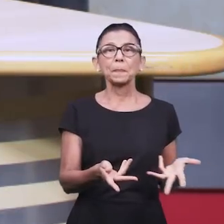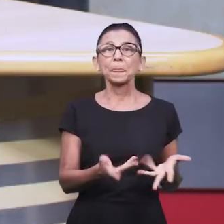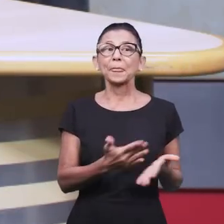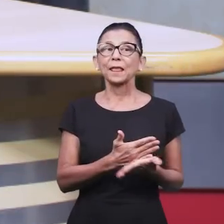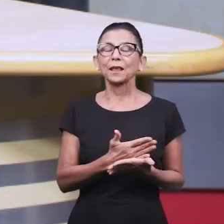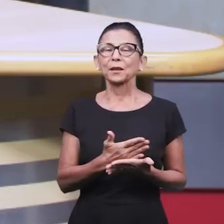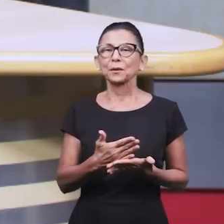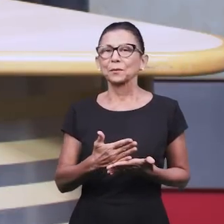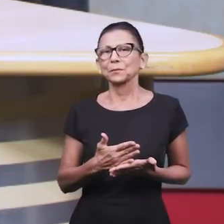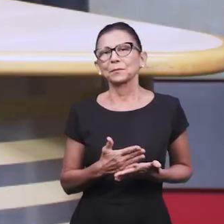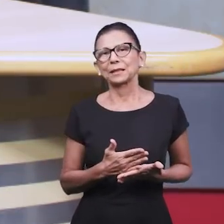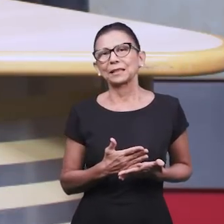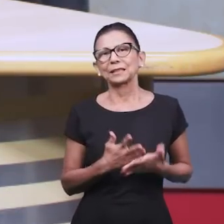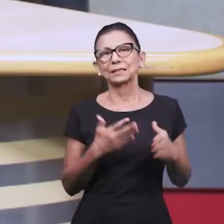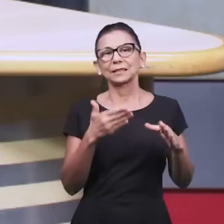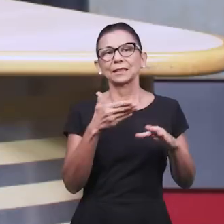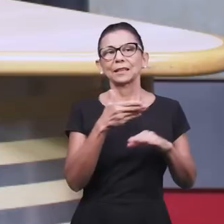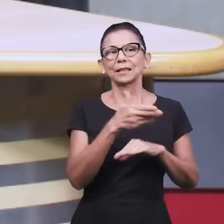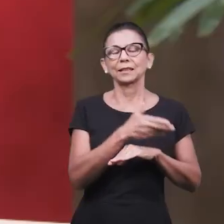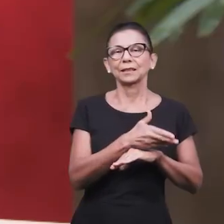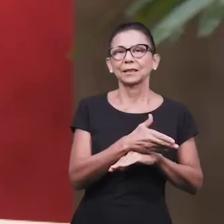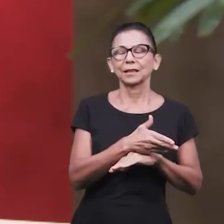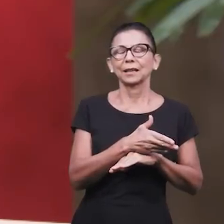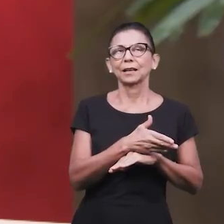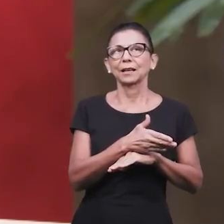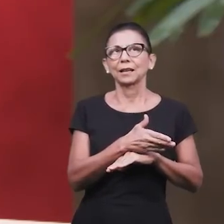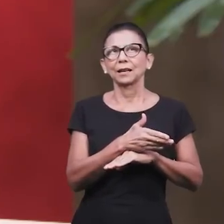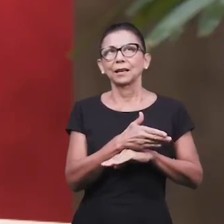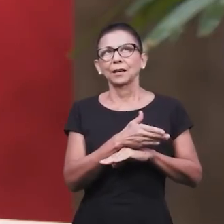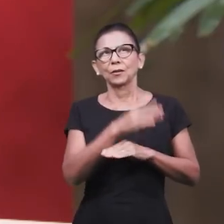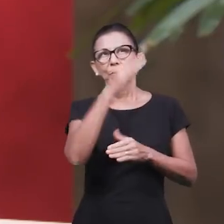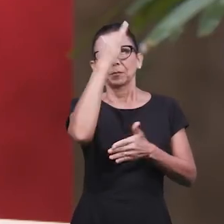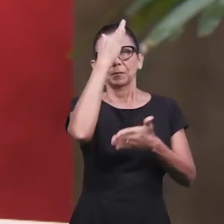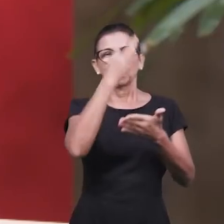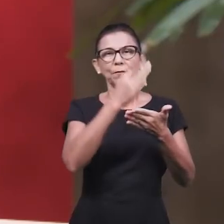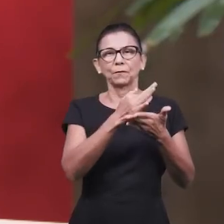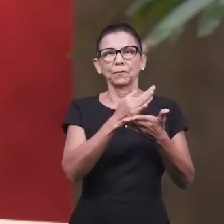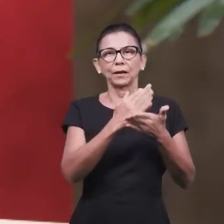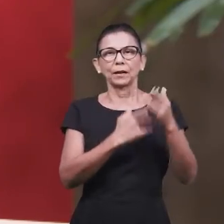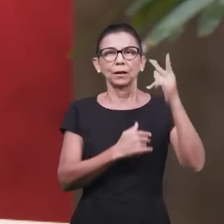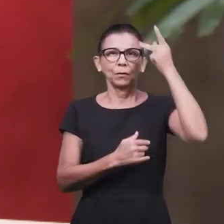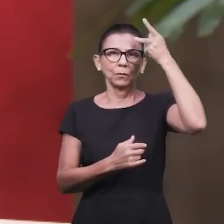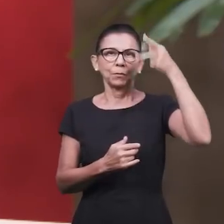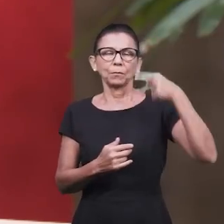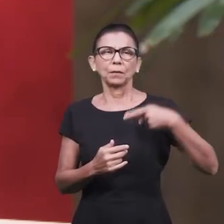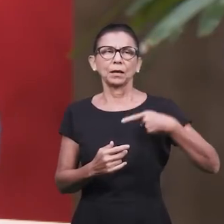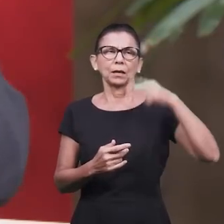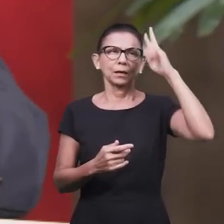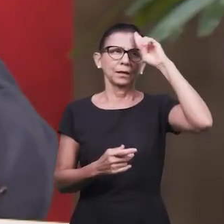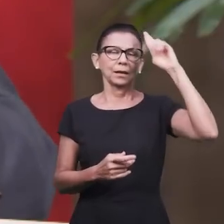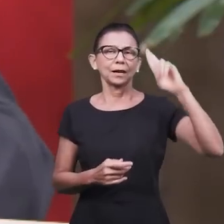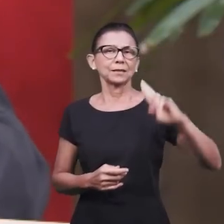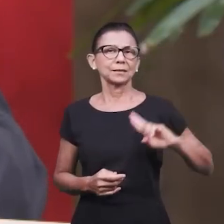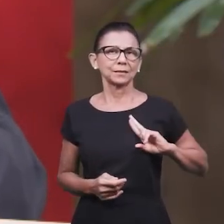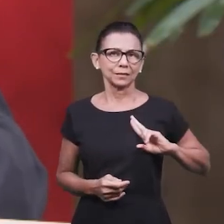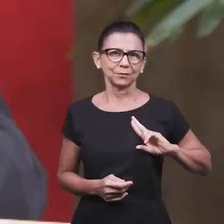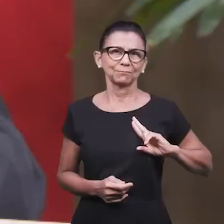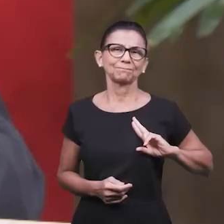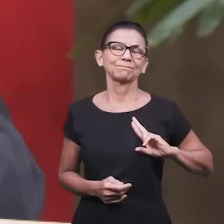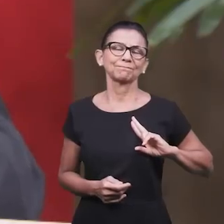começa a raciocinar como fé. Então ele coloca a fé dentro do aspecto